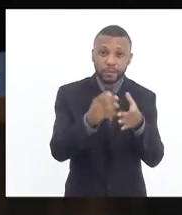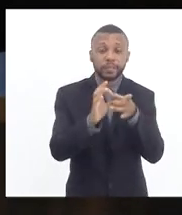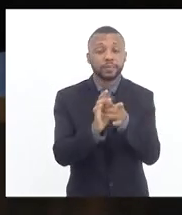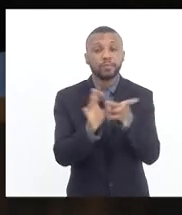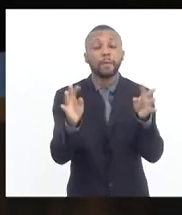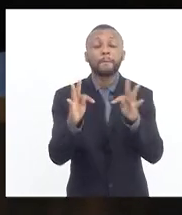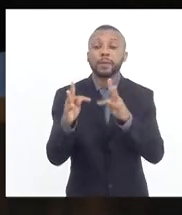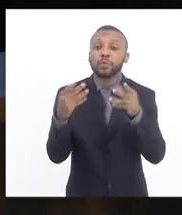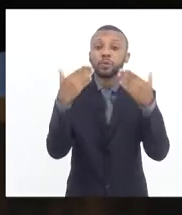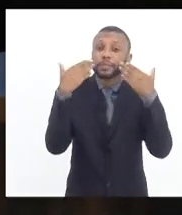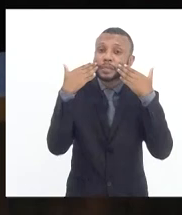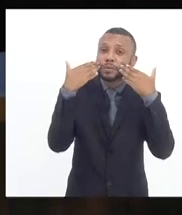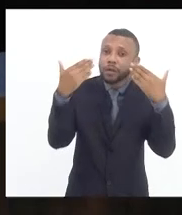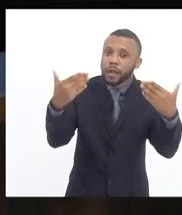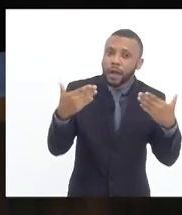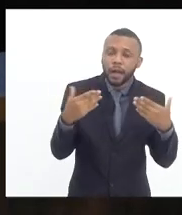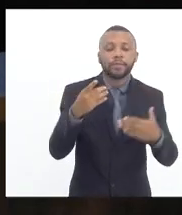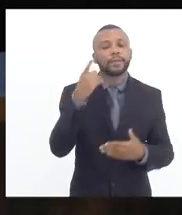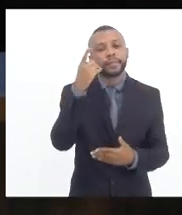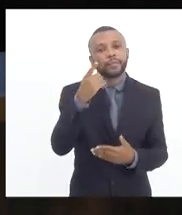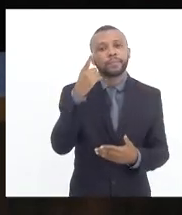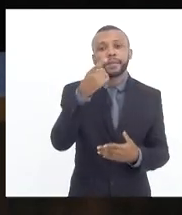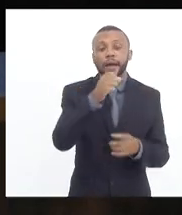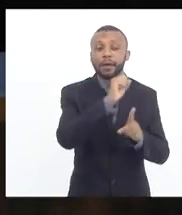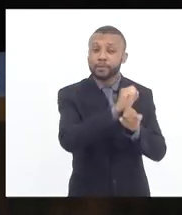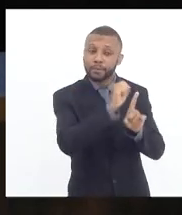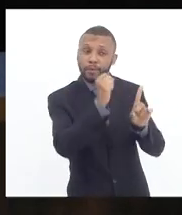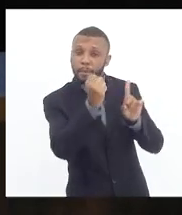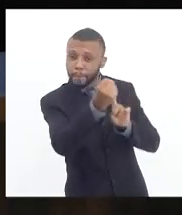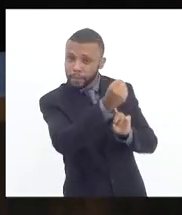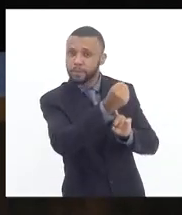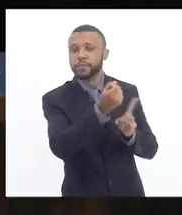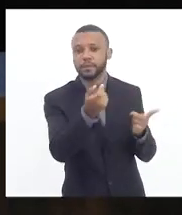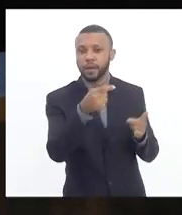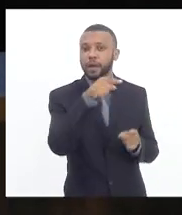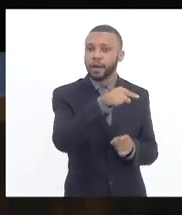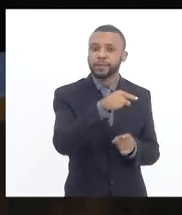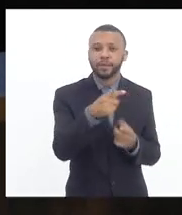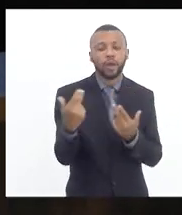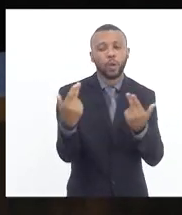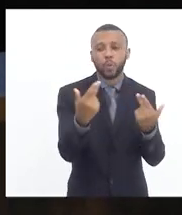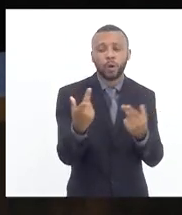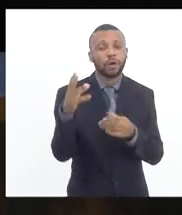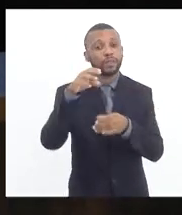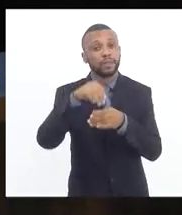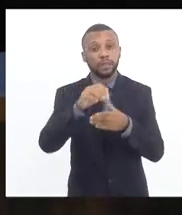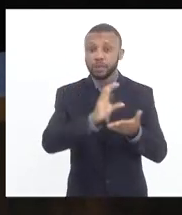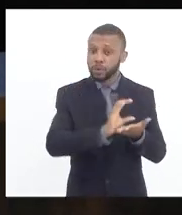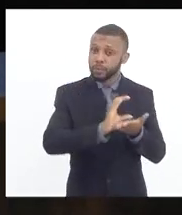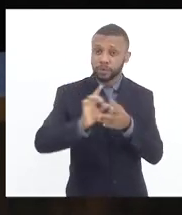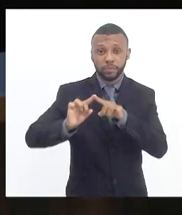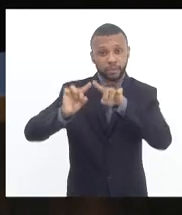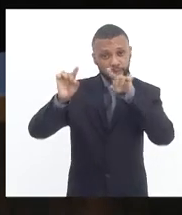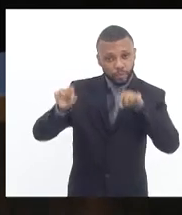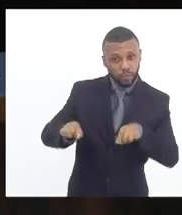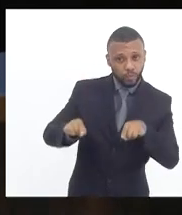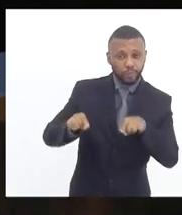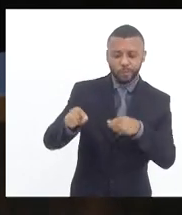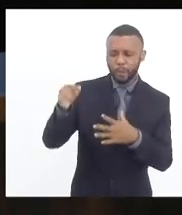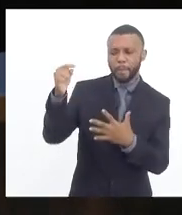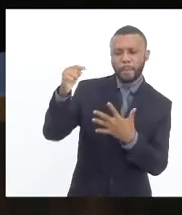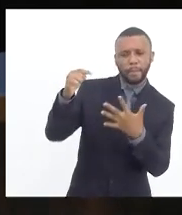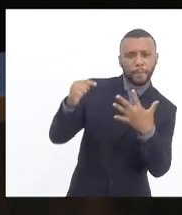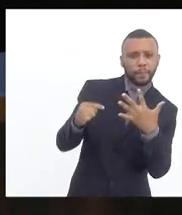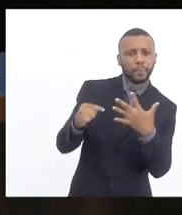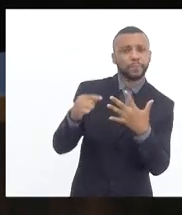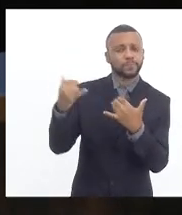disponível para todos deputados e para toda a sociedade na mesma forma através da comissão de servidores todas as todas as as